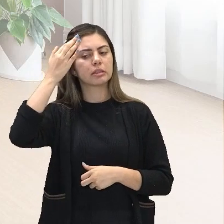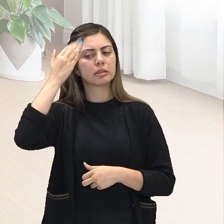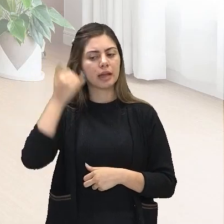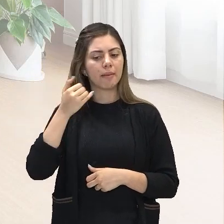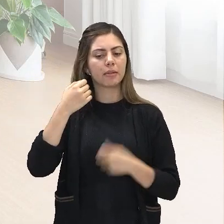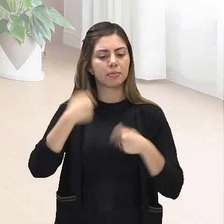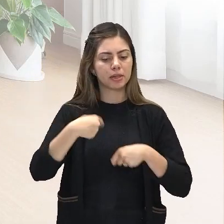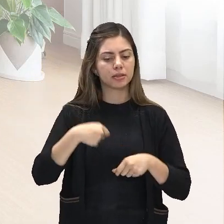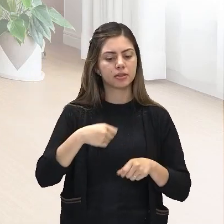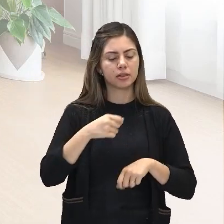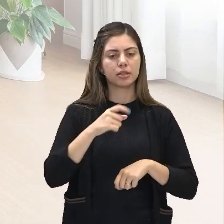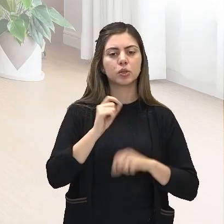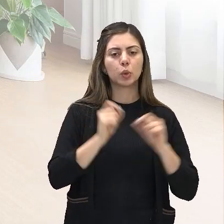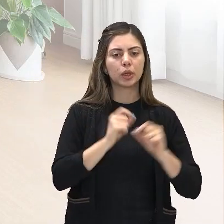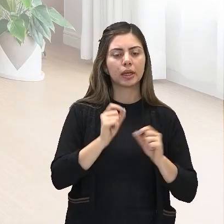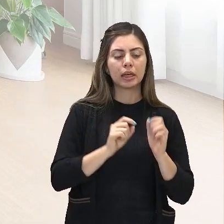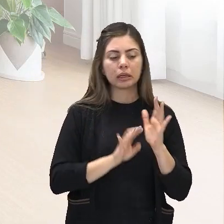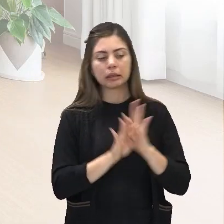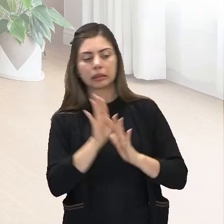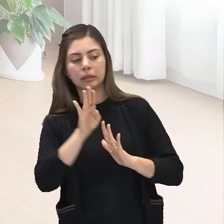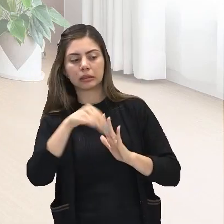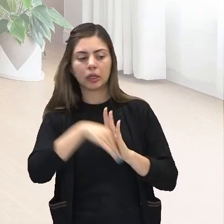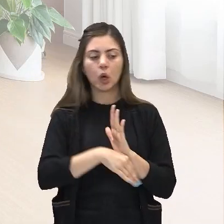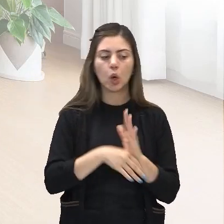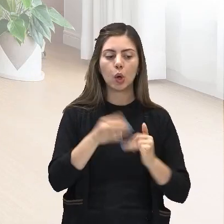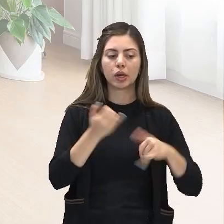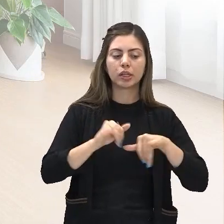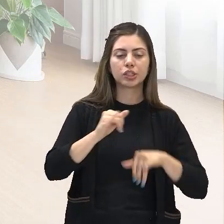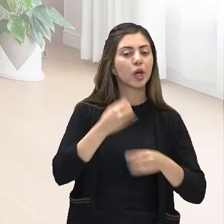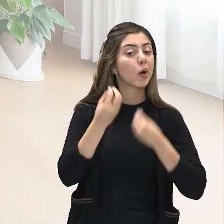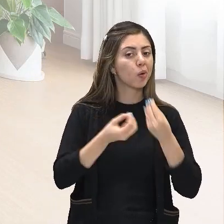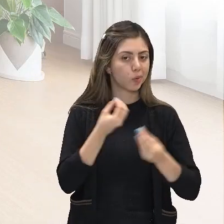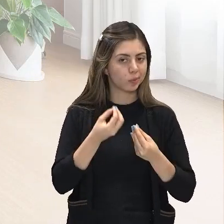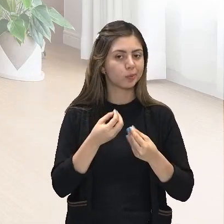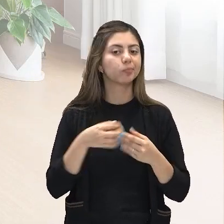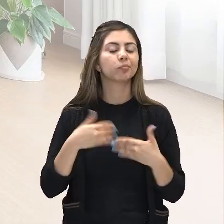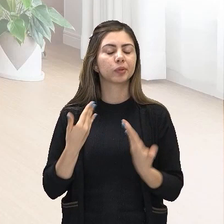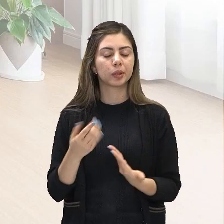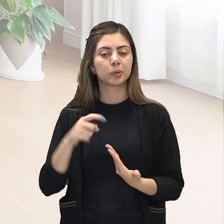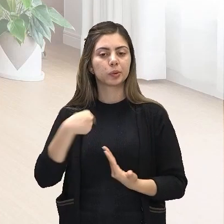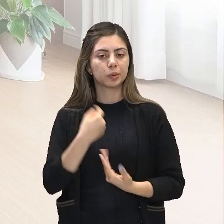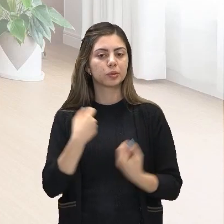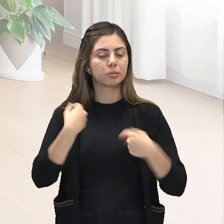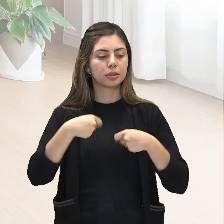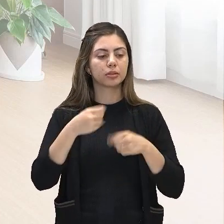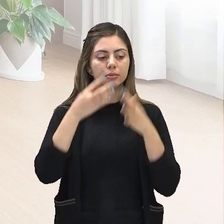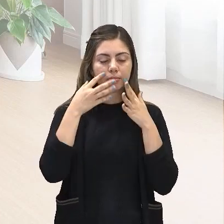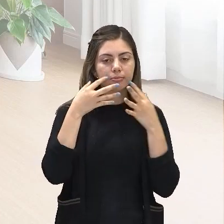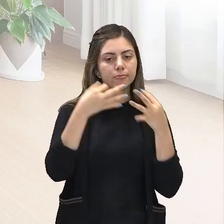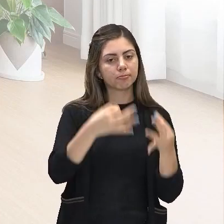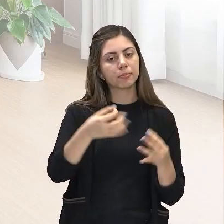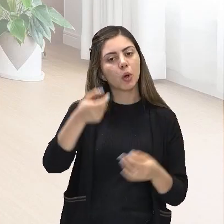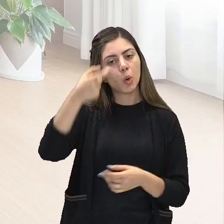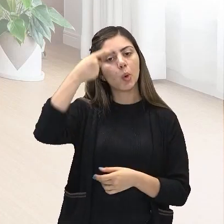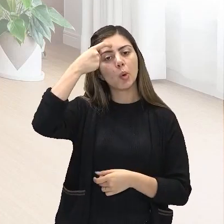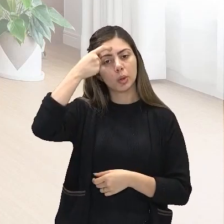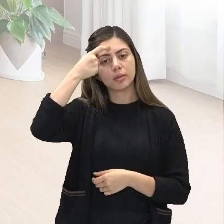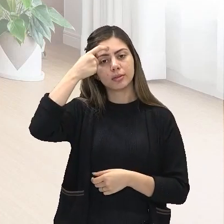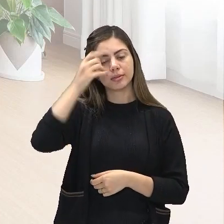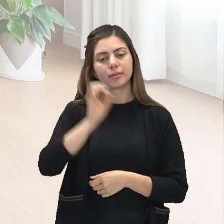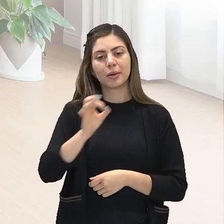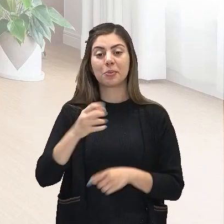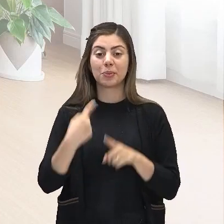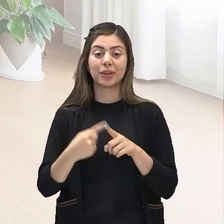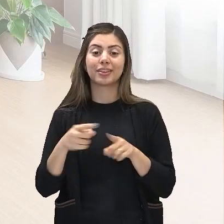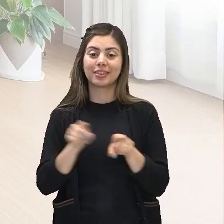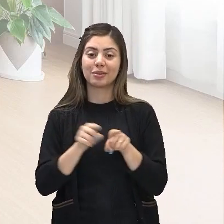nosso dia a dia, só que consome energia. Então a gente precisa ali usar de uma forma mais consciente, até mesmo para não doer no bolso